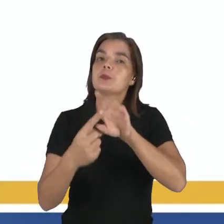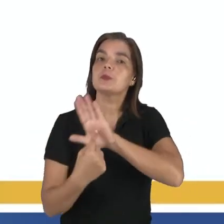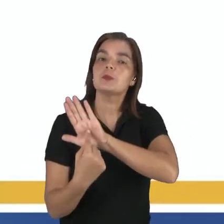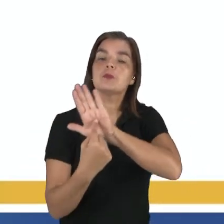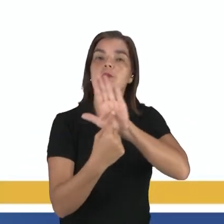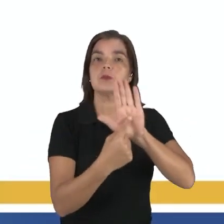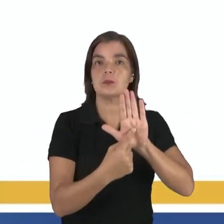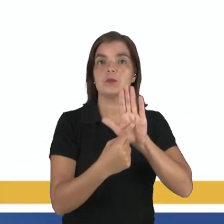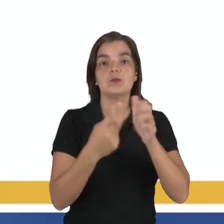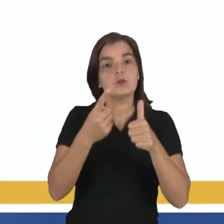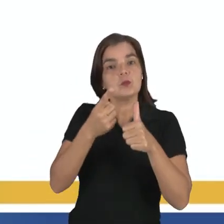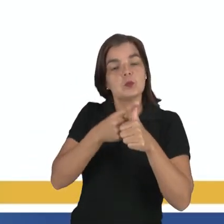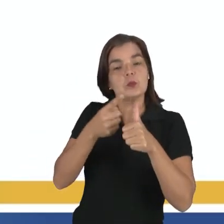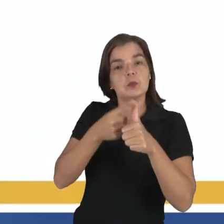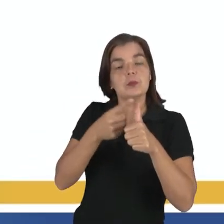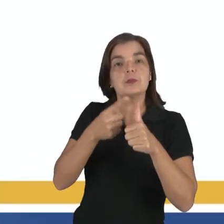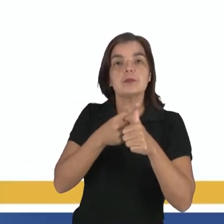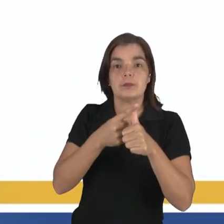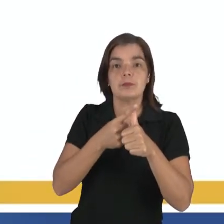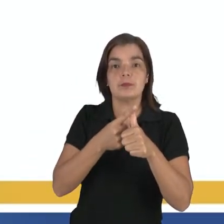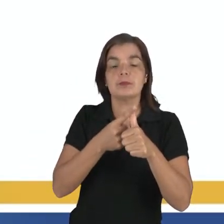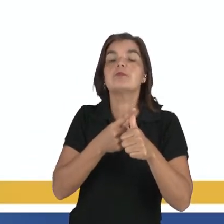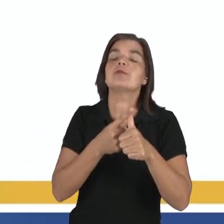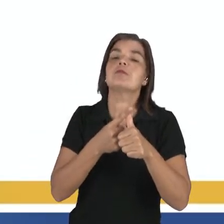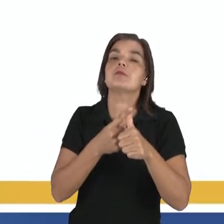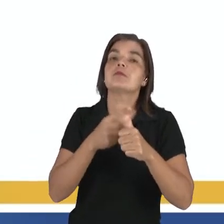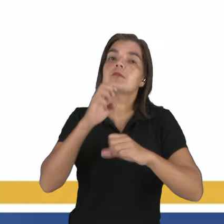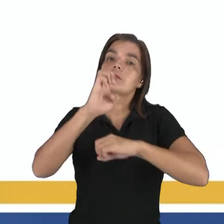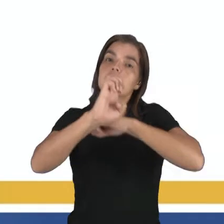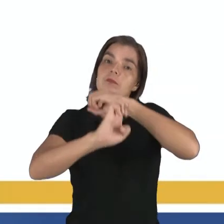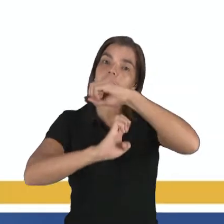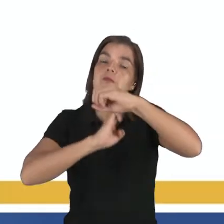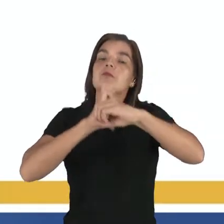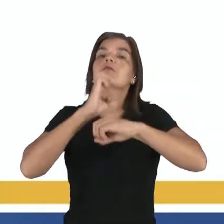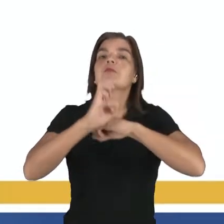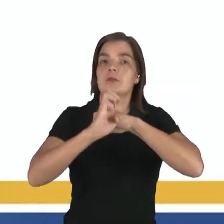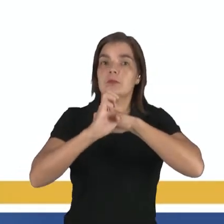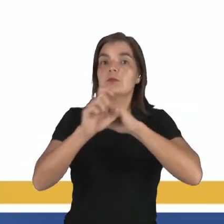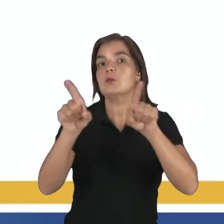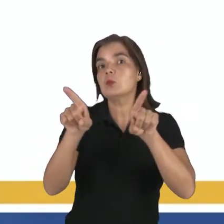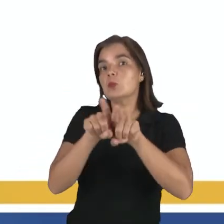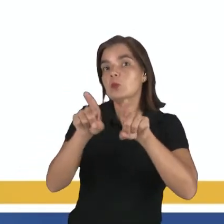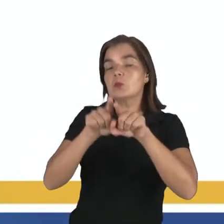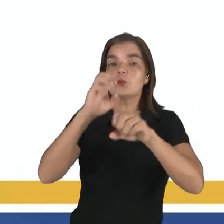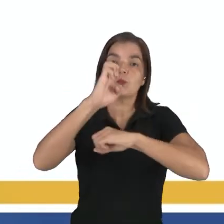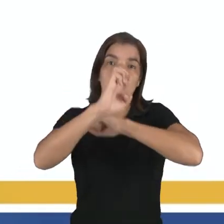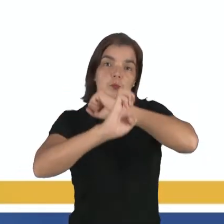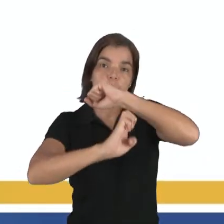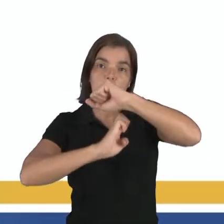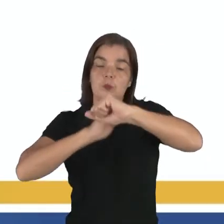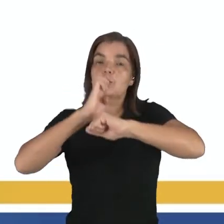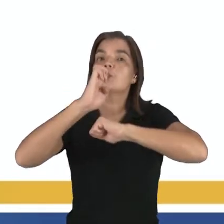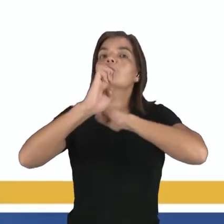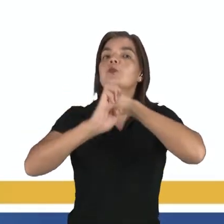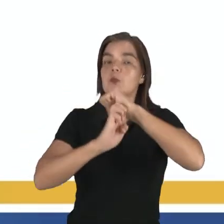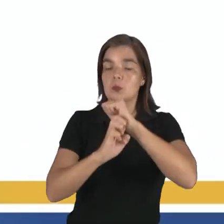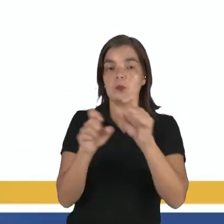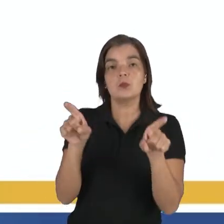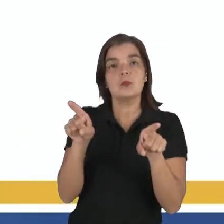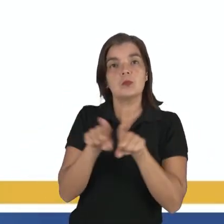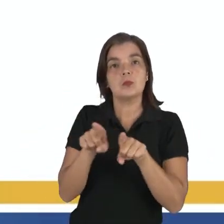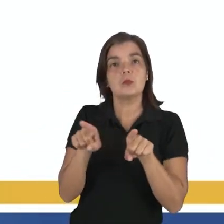aparece o primeiro termo, né, de uma partícula subatômica chamado de elétron. Então, os elétrons, essa